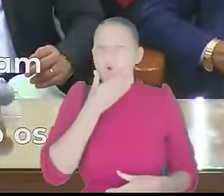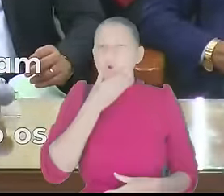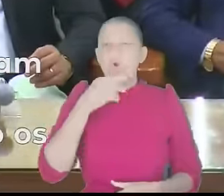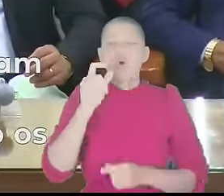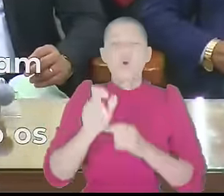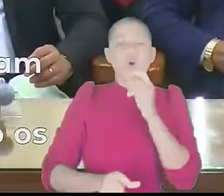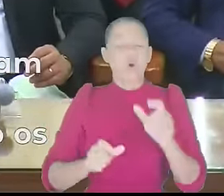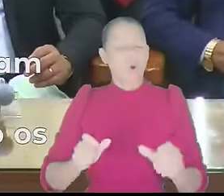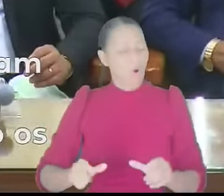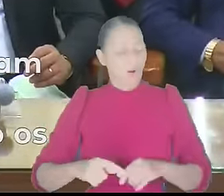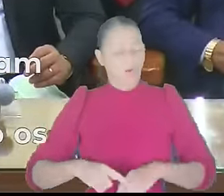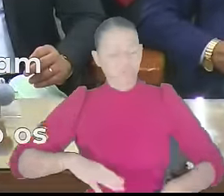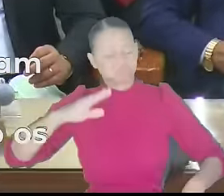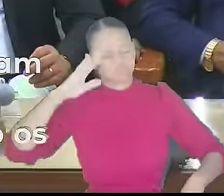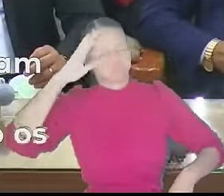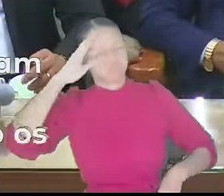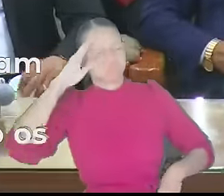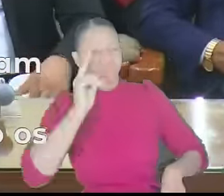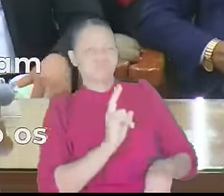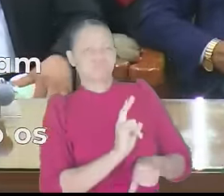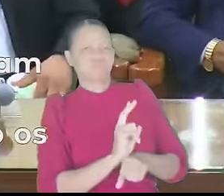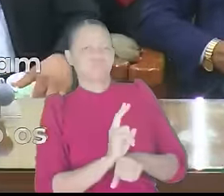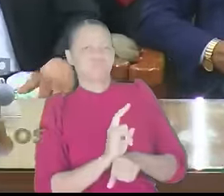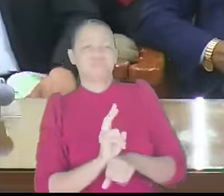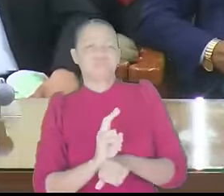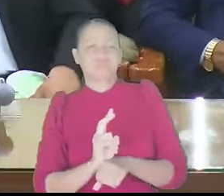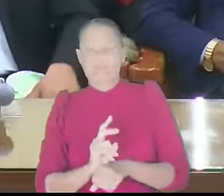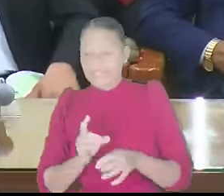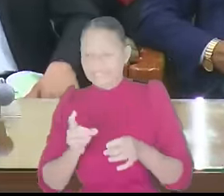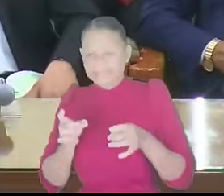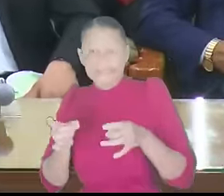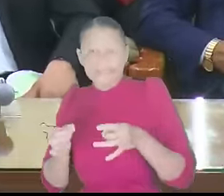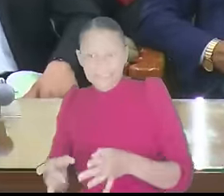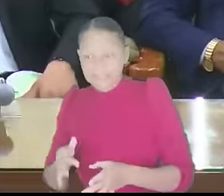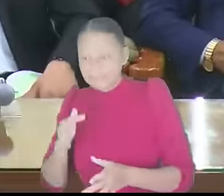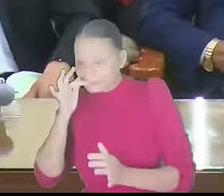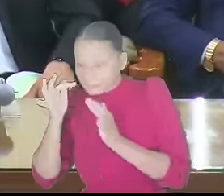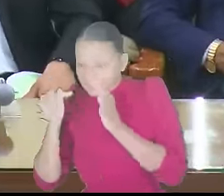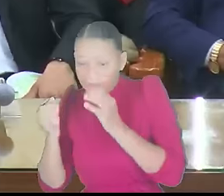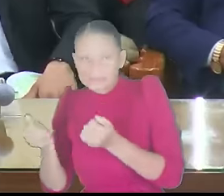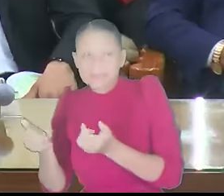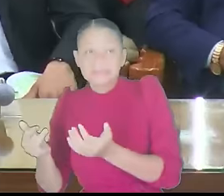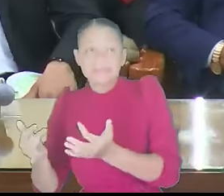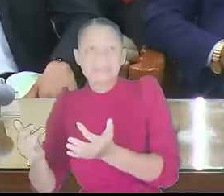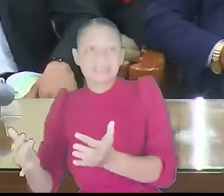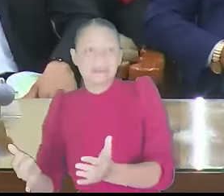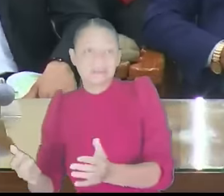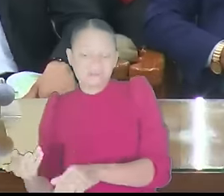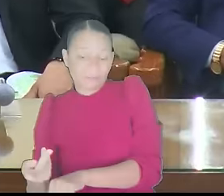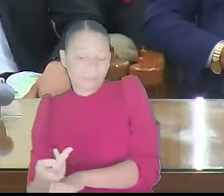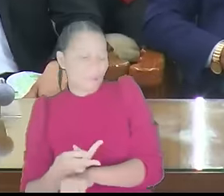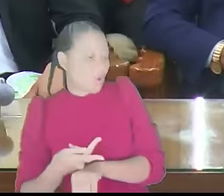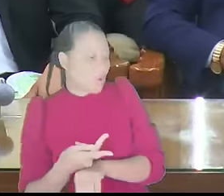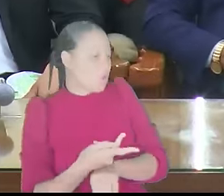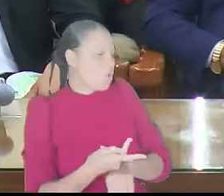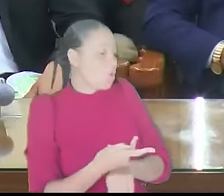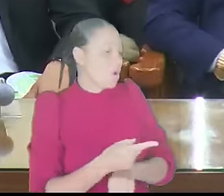pela cidade. Ela deixou o jardim e foi procurar o amado na cidade.